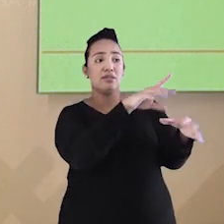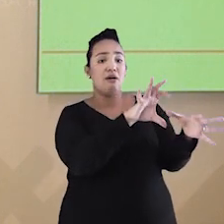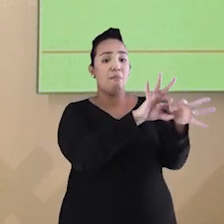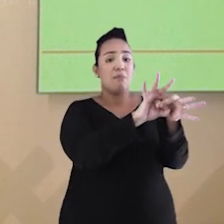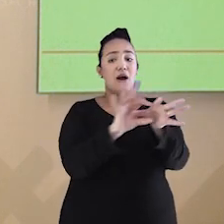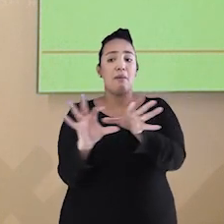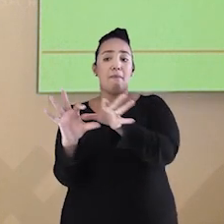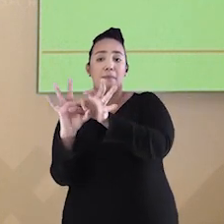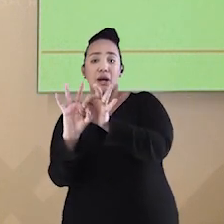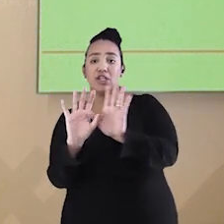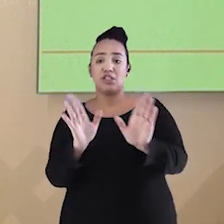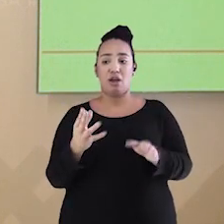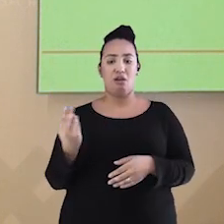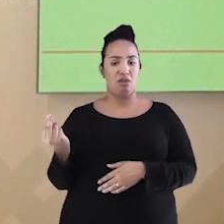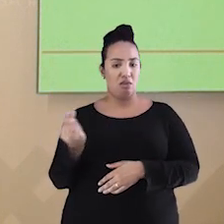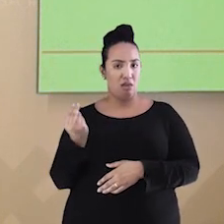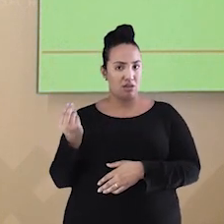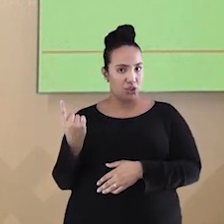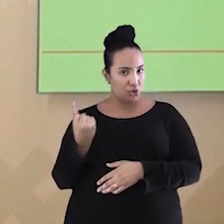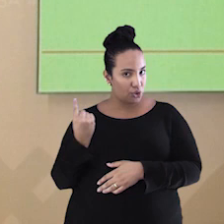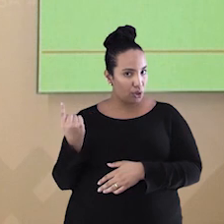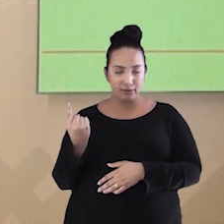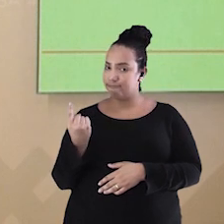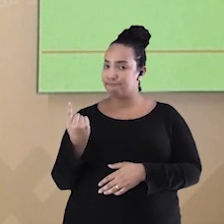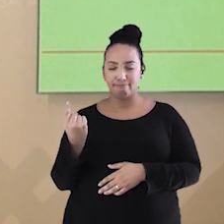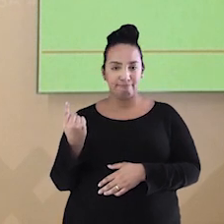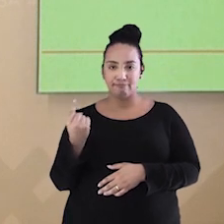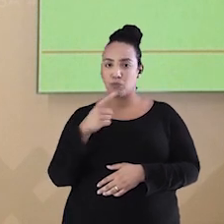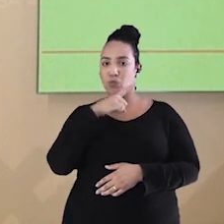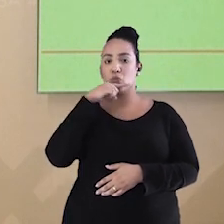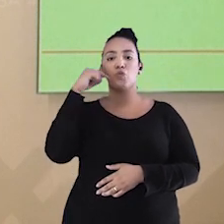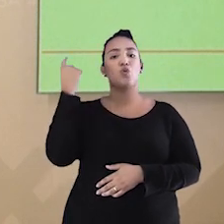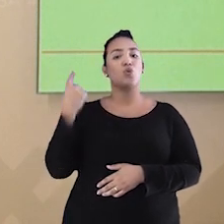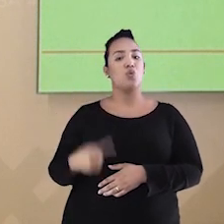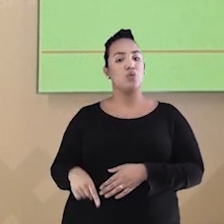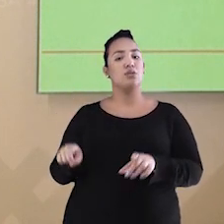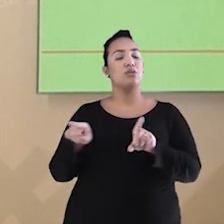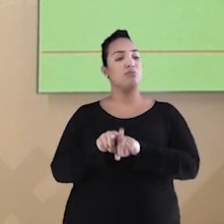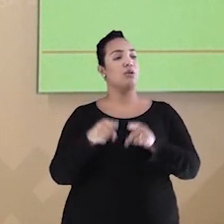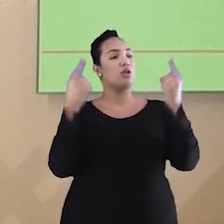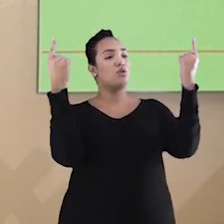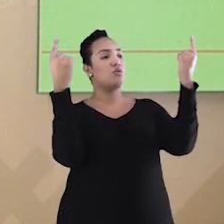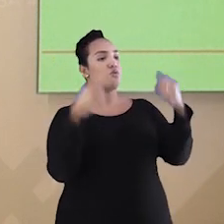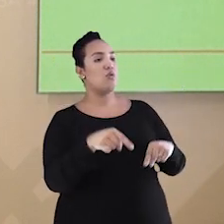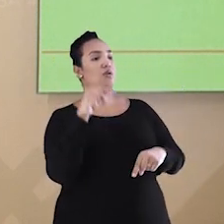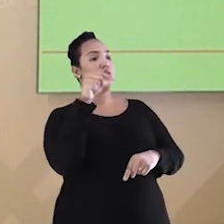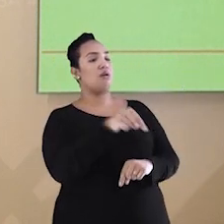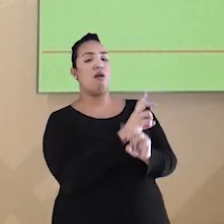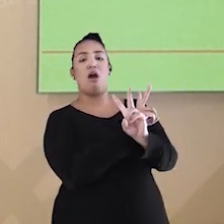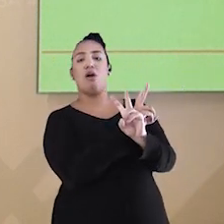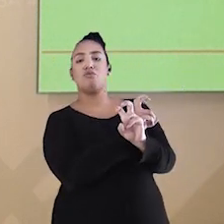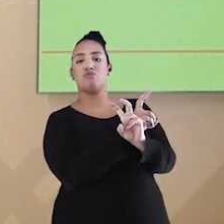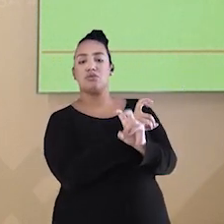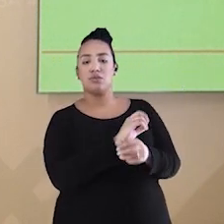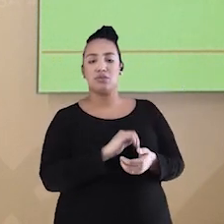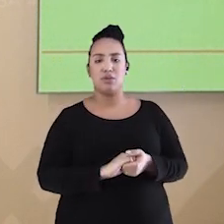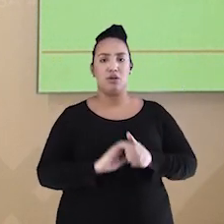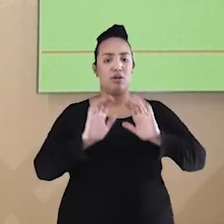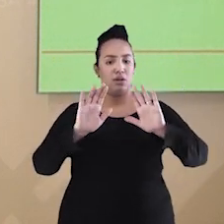formaram alianças secretas. E a Sérvia não estava sozinha nessa. A Rússia irá declarar guerra contra a